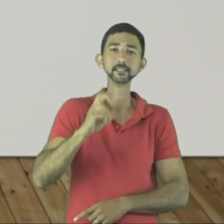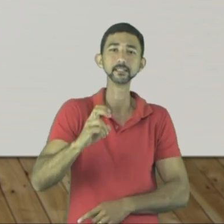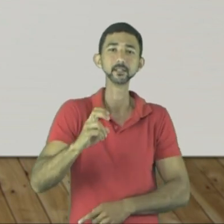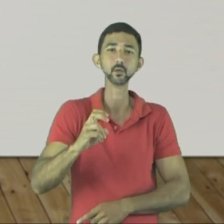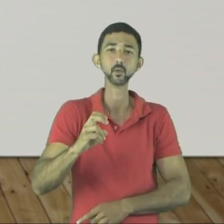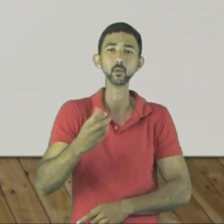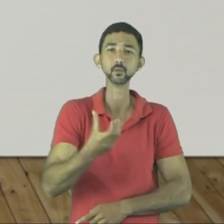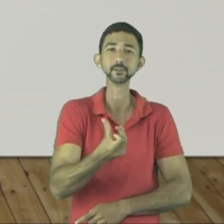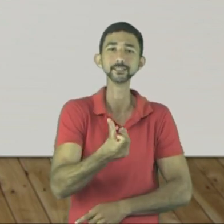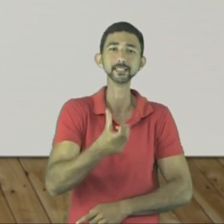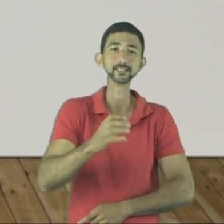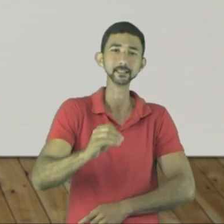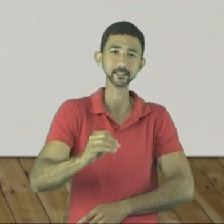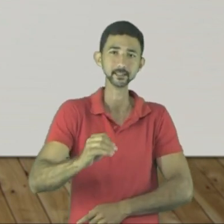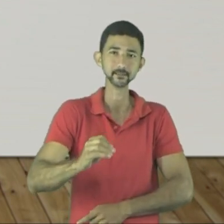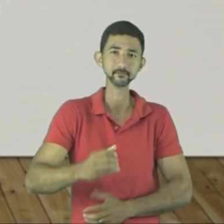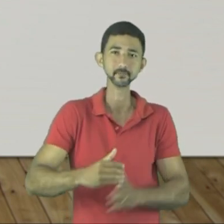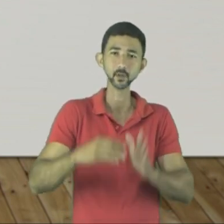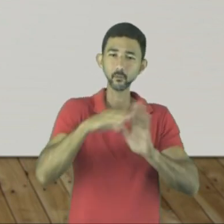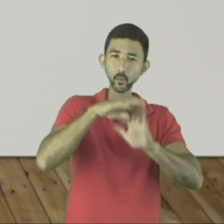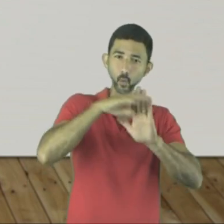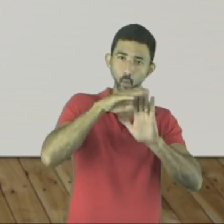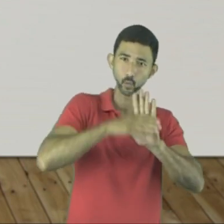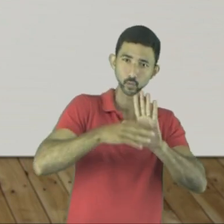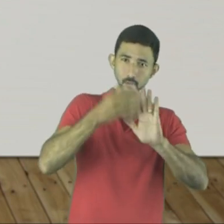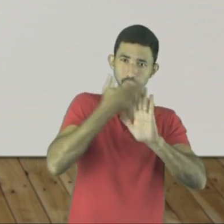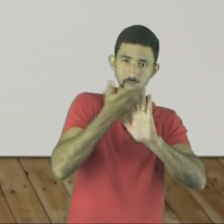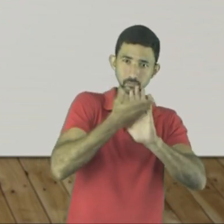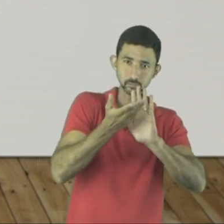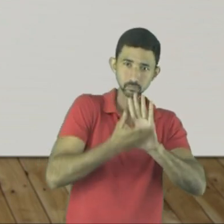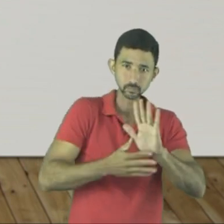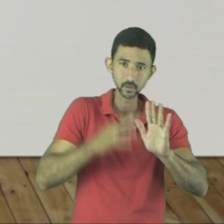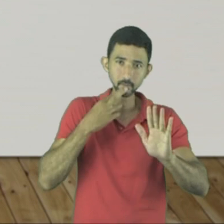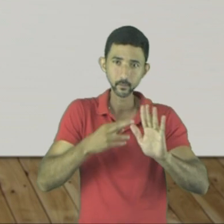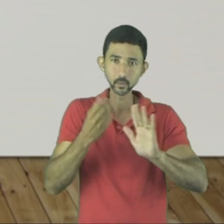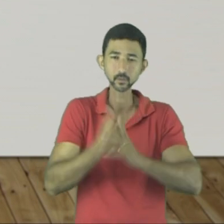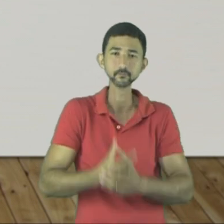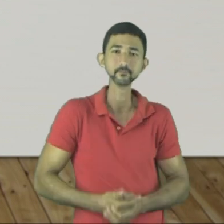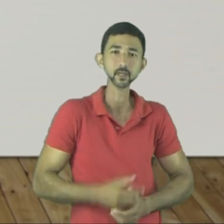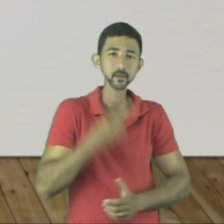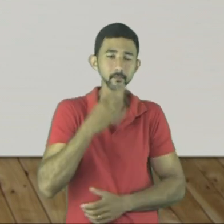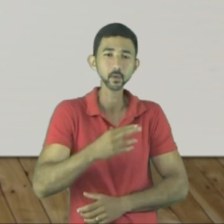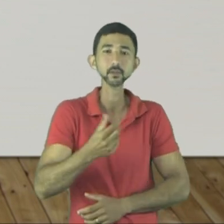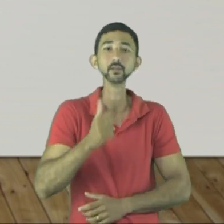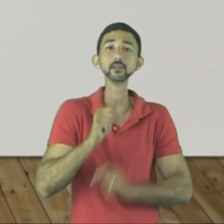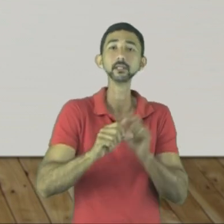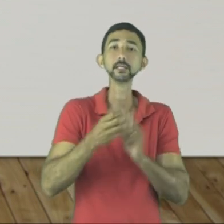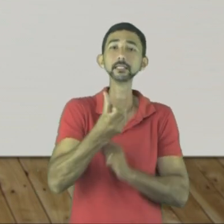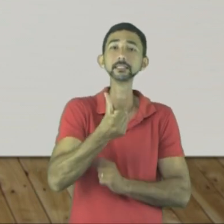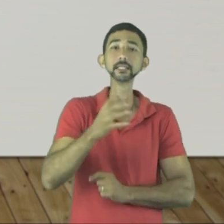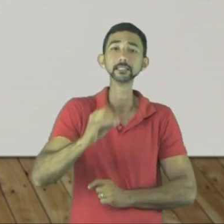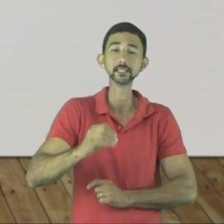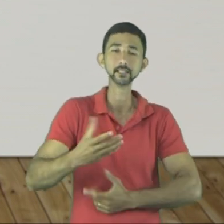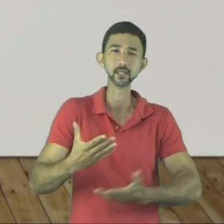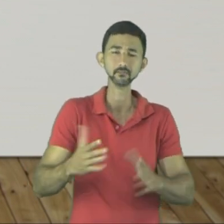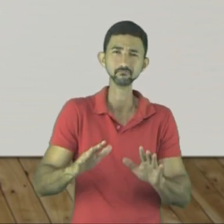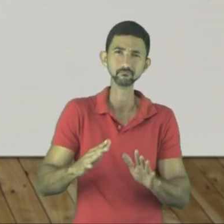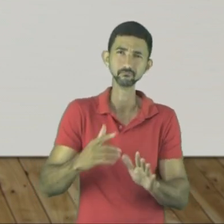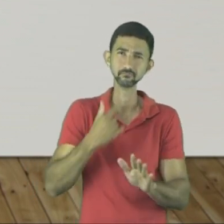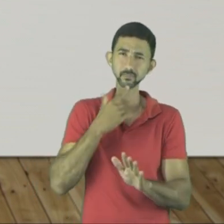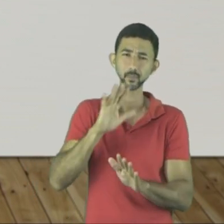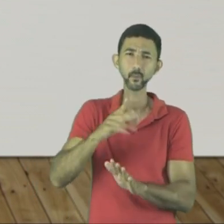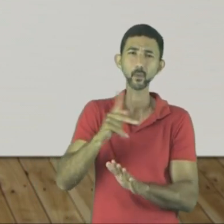5, 60. Então, se eu multiplicar todos esses divisores, vai dar 60. Ah, professor, mas